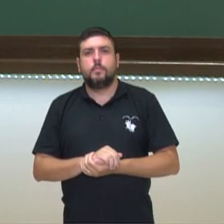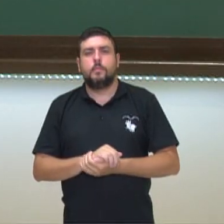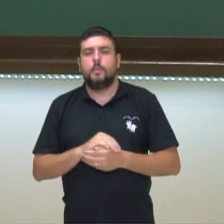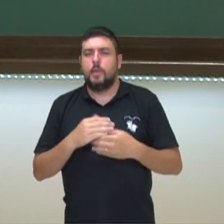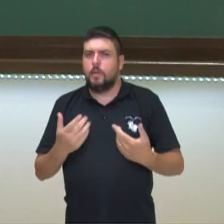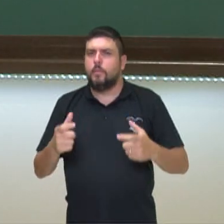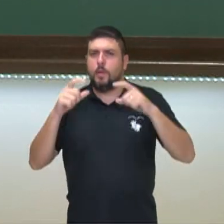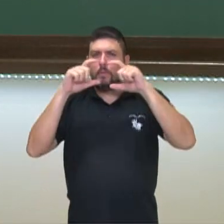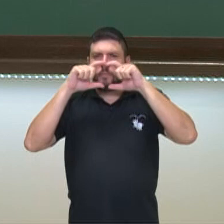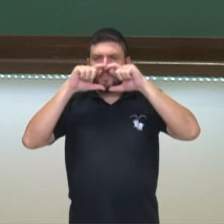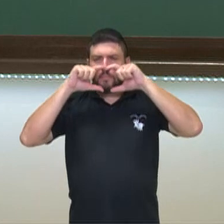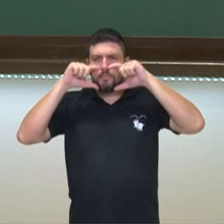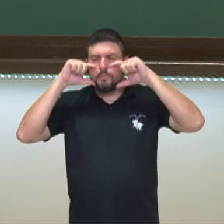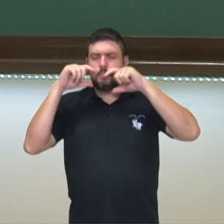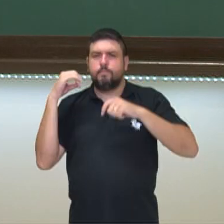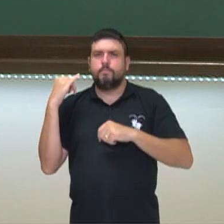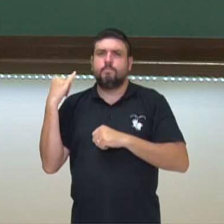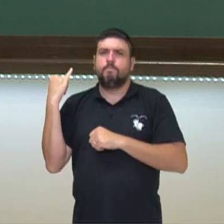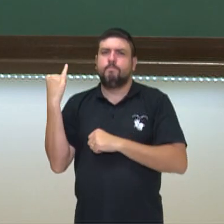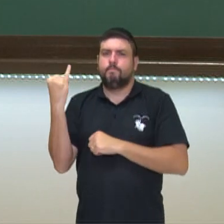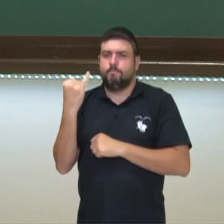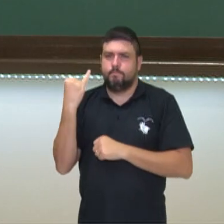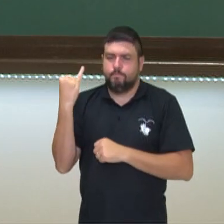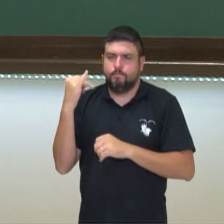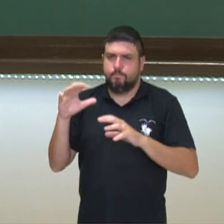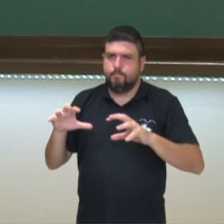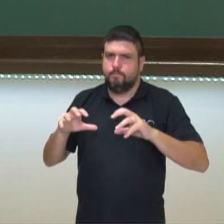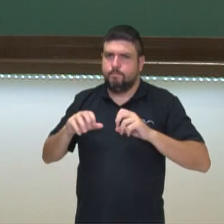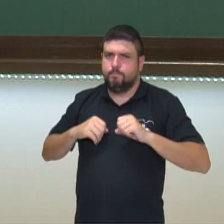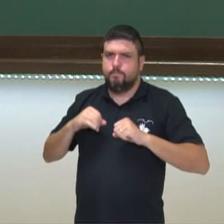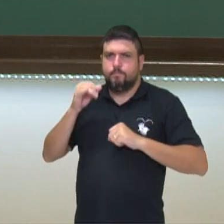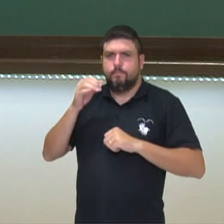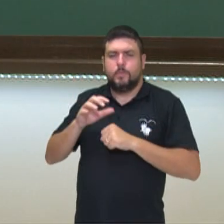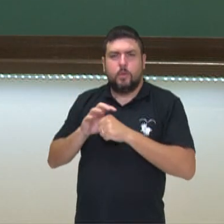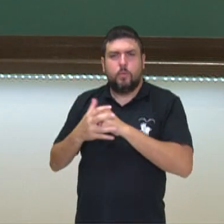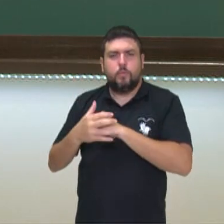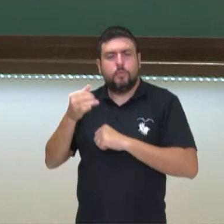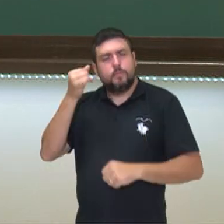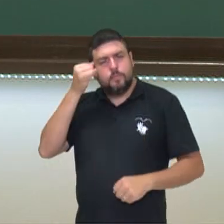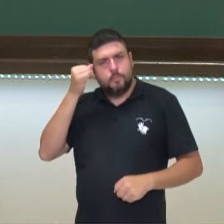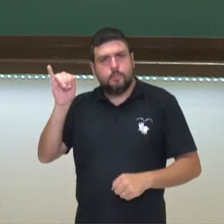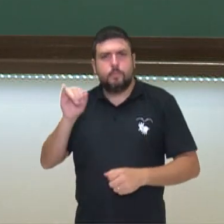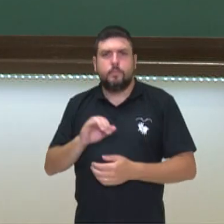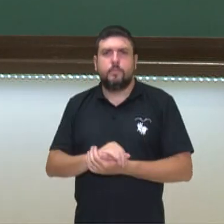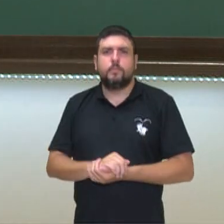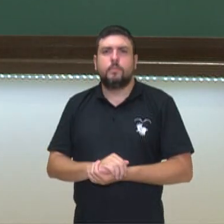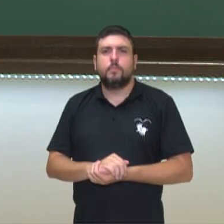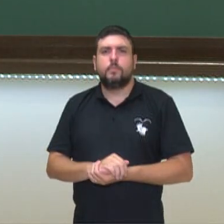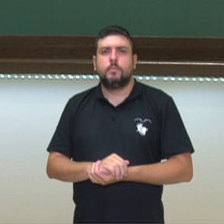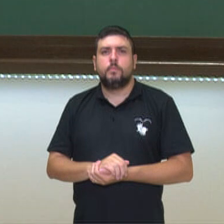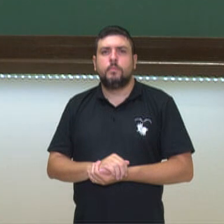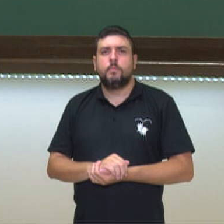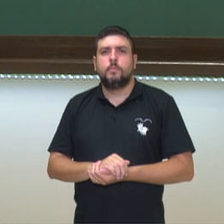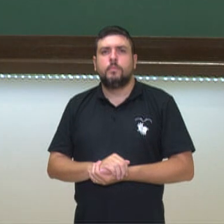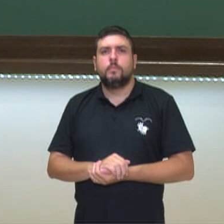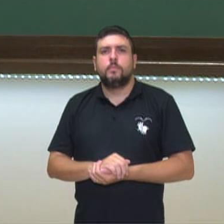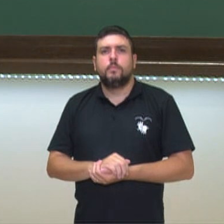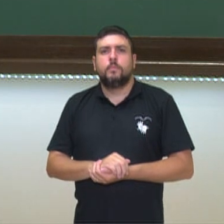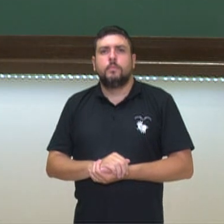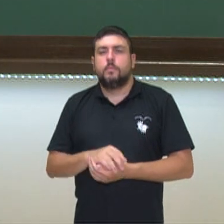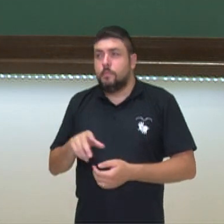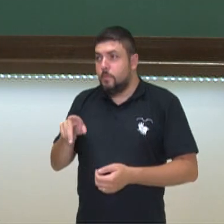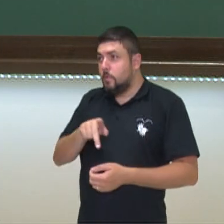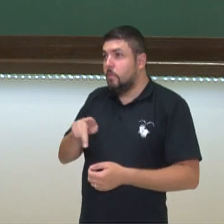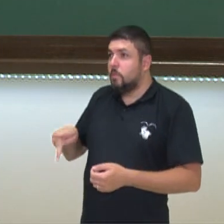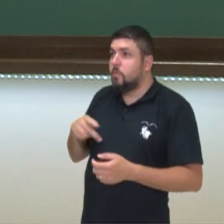muito importante para evitar o contágio da Covid-19. A máscara deve ser usada. Professora, tá, máscara deve ser usada,